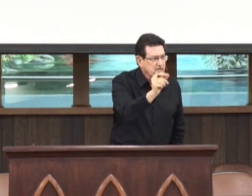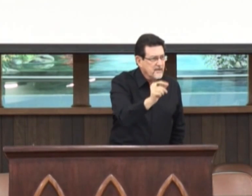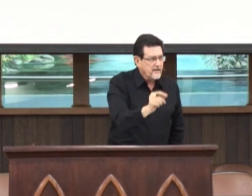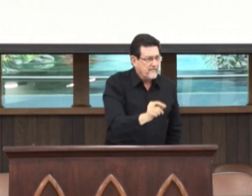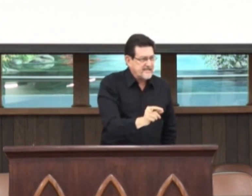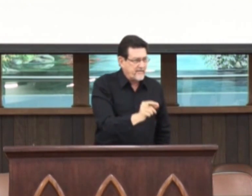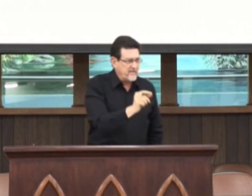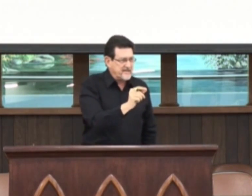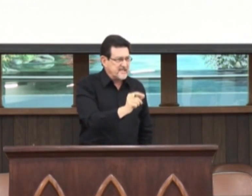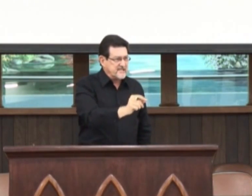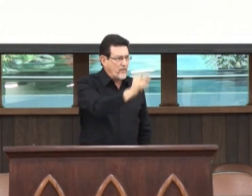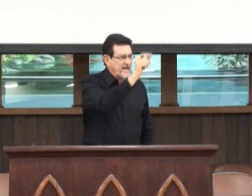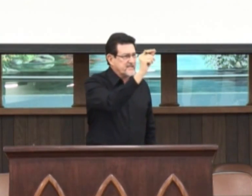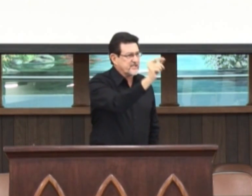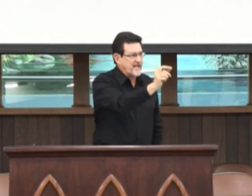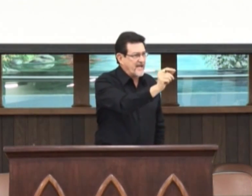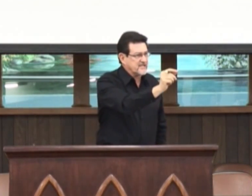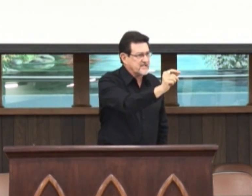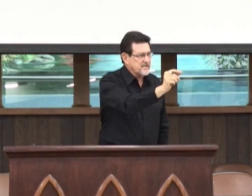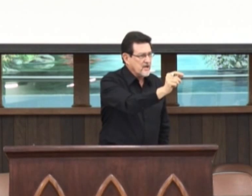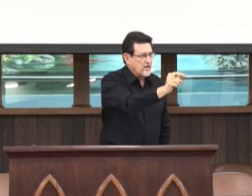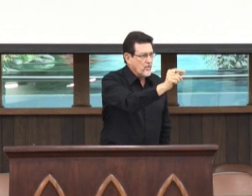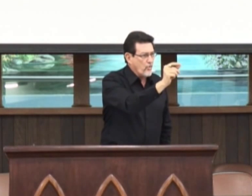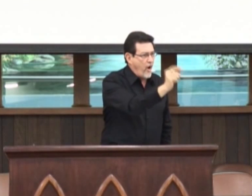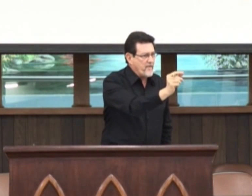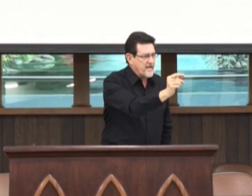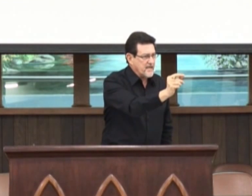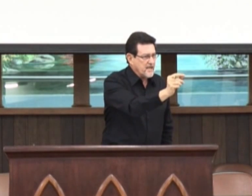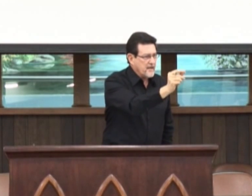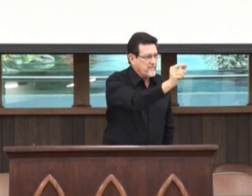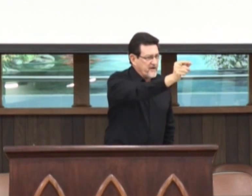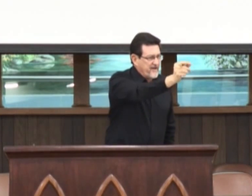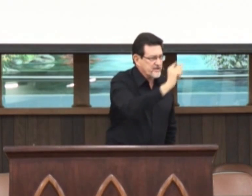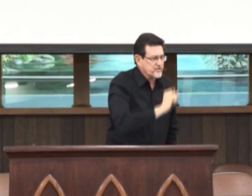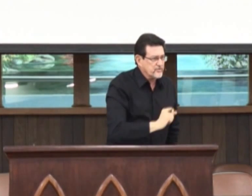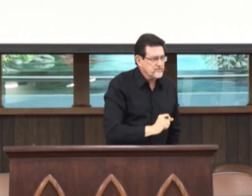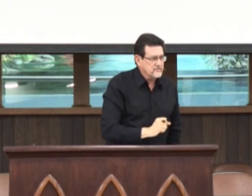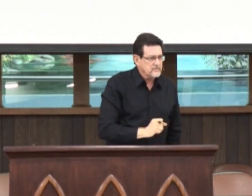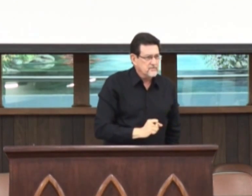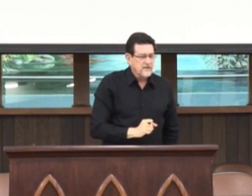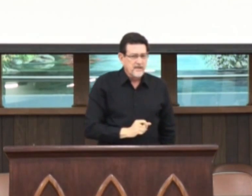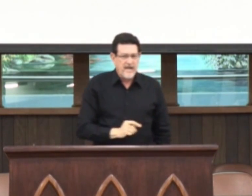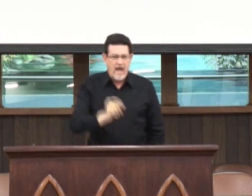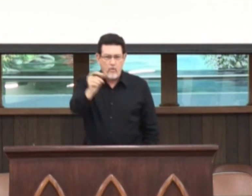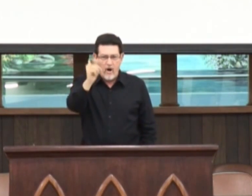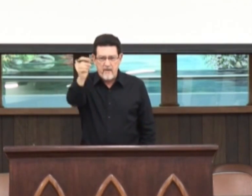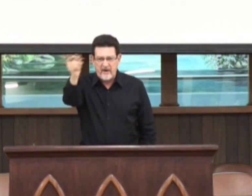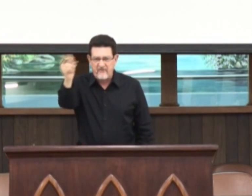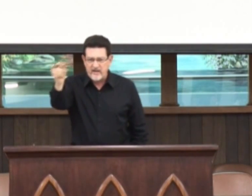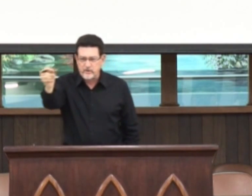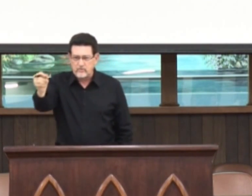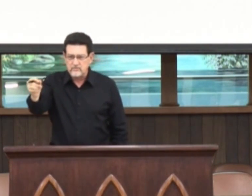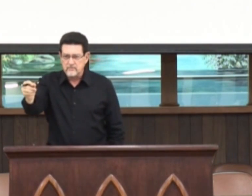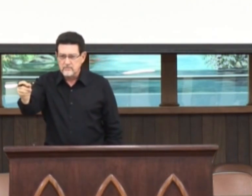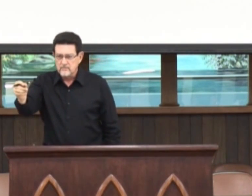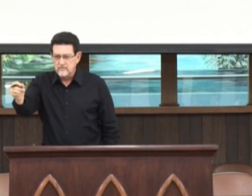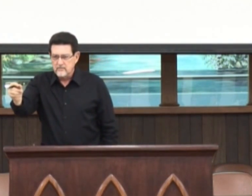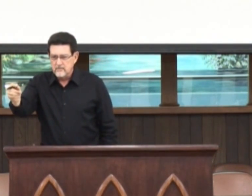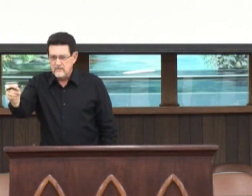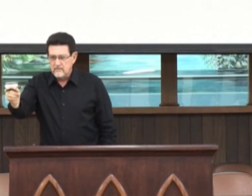vós. Mas a Bíblia diz, não resistais o homem perverso. Quem é o homem perverso?